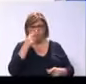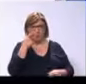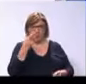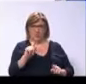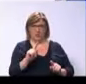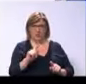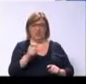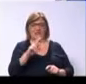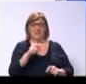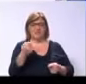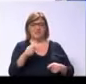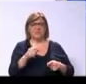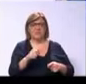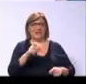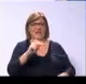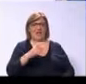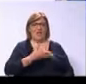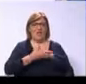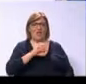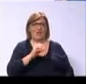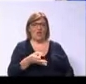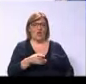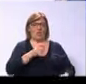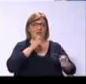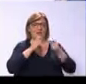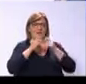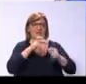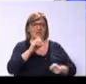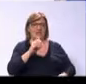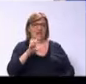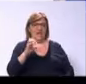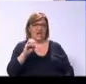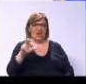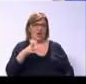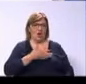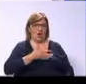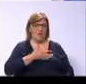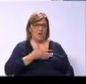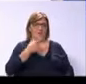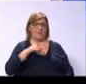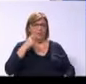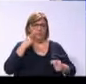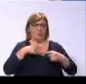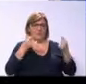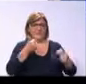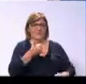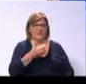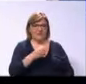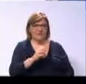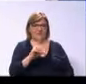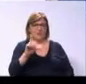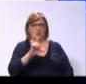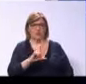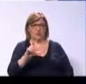é o ex presidente da adop e é nessa entrevista ao record neste caso foi neto - publicada a 20 de